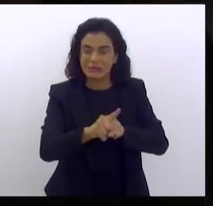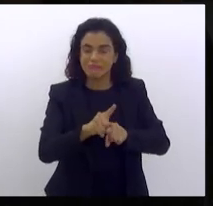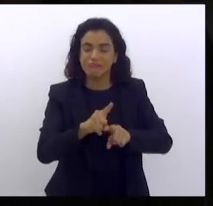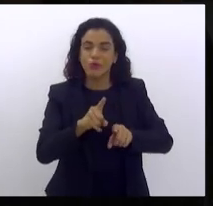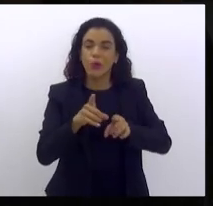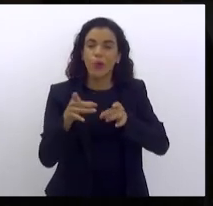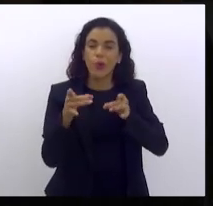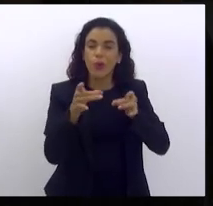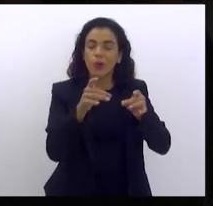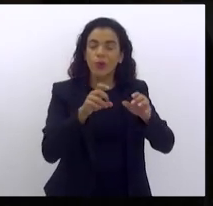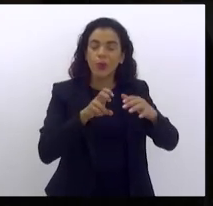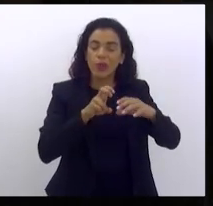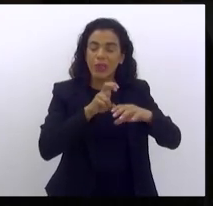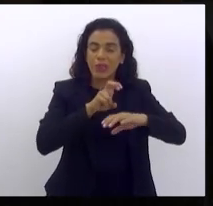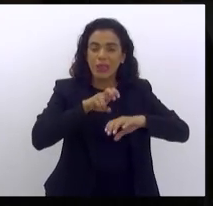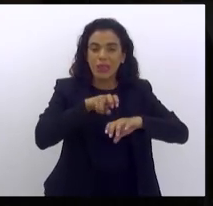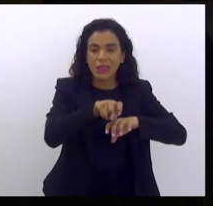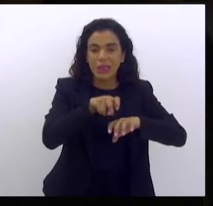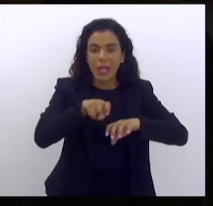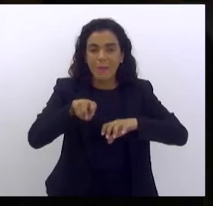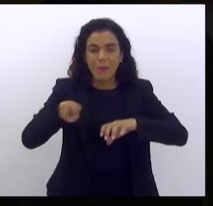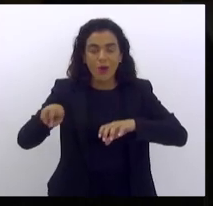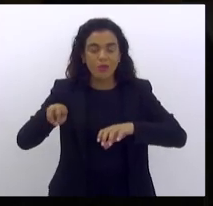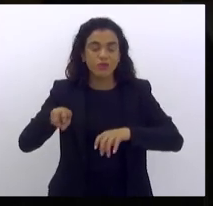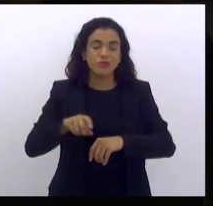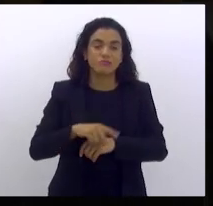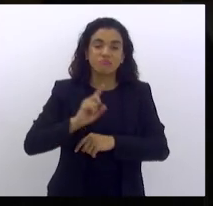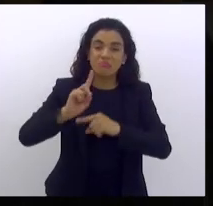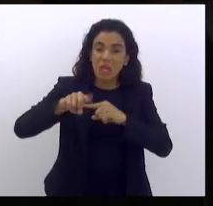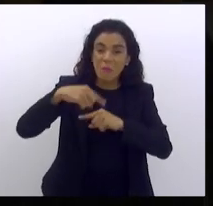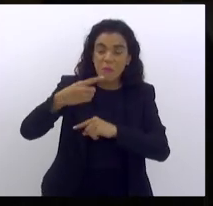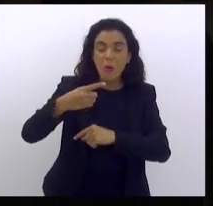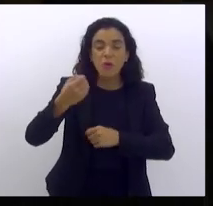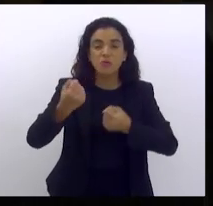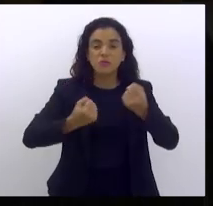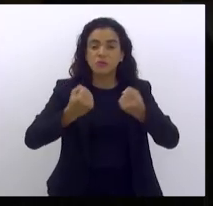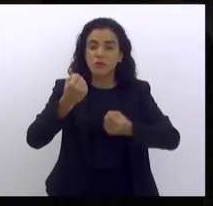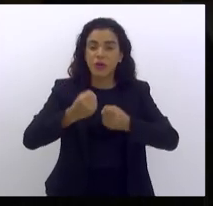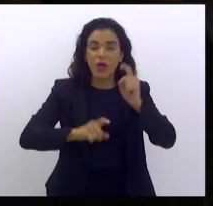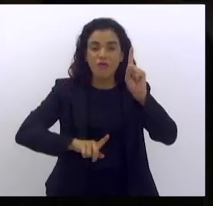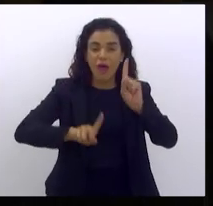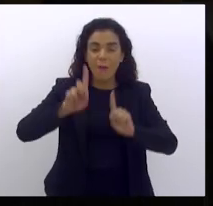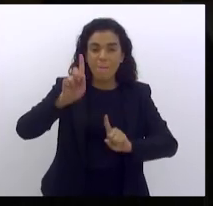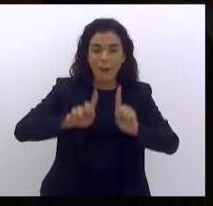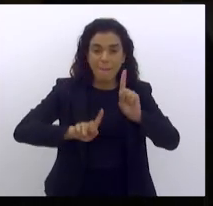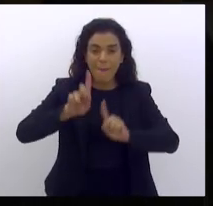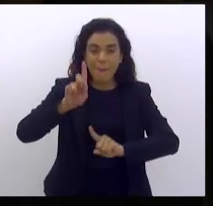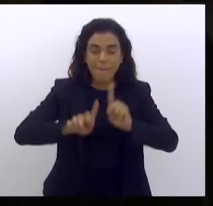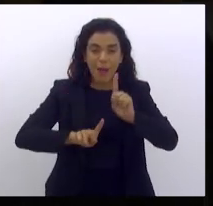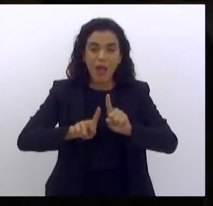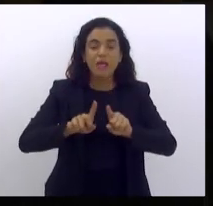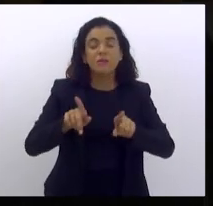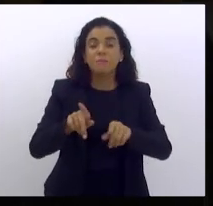o veículo, que vai a leilão, e muitas vezes, antes de ir a leilão, é